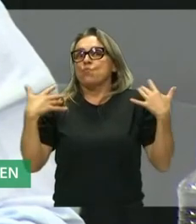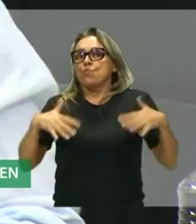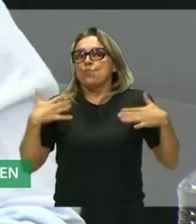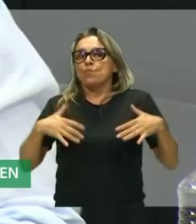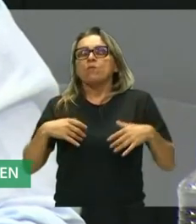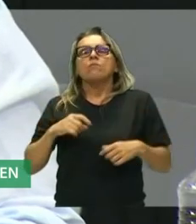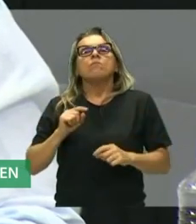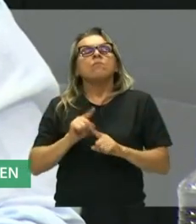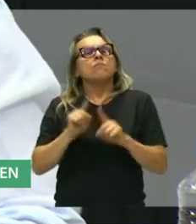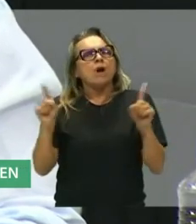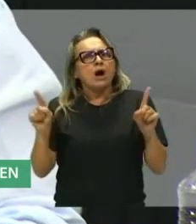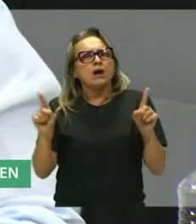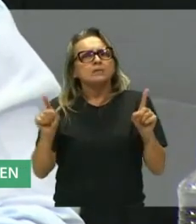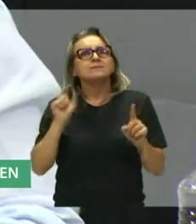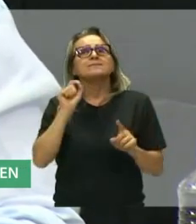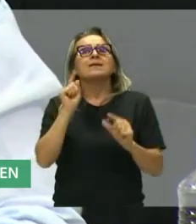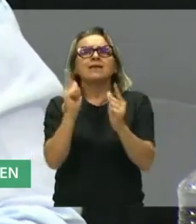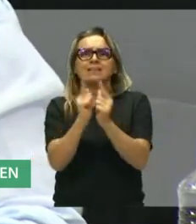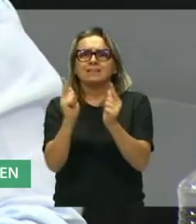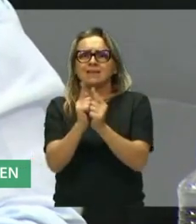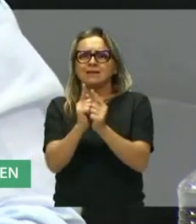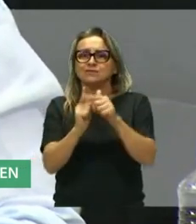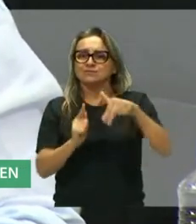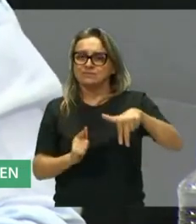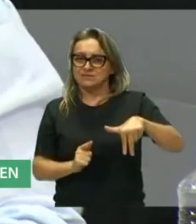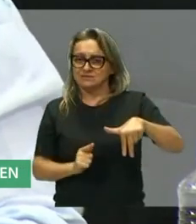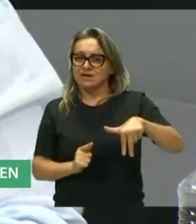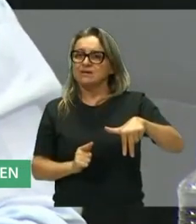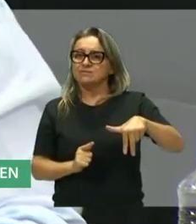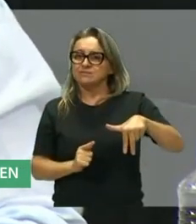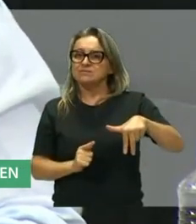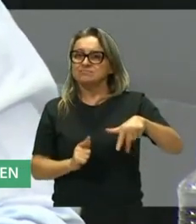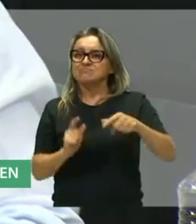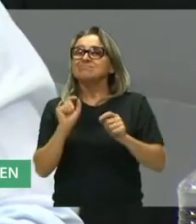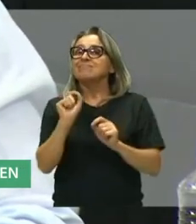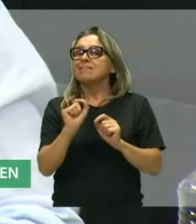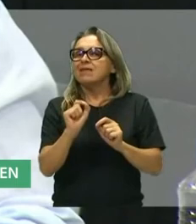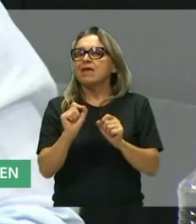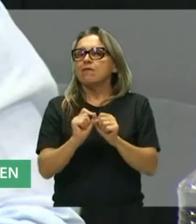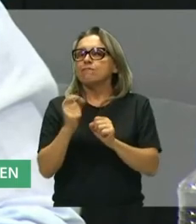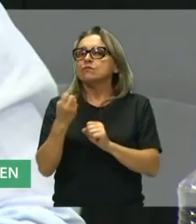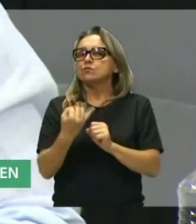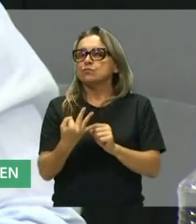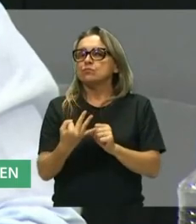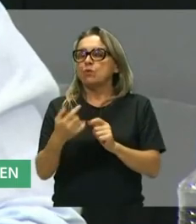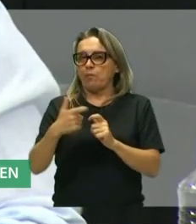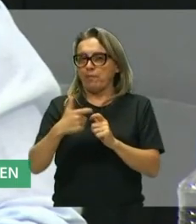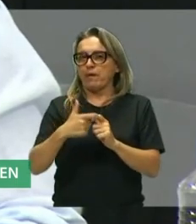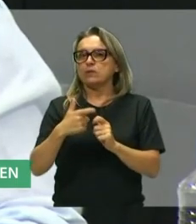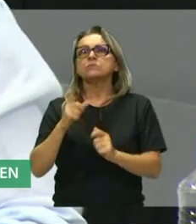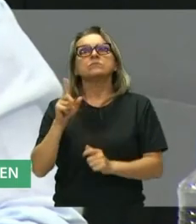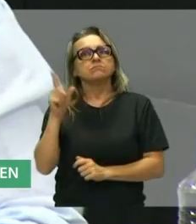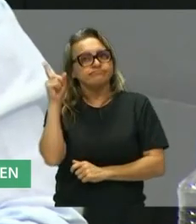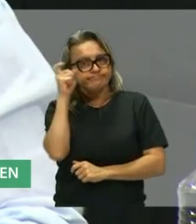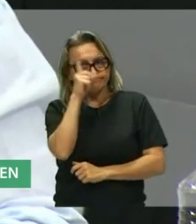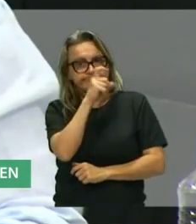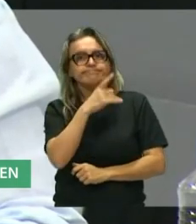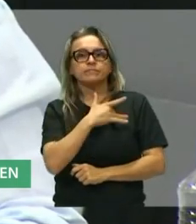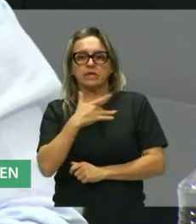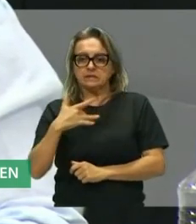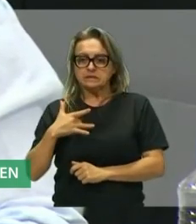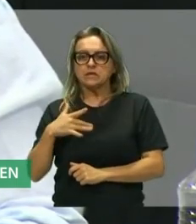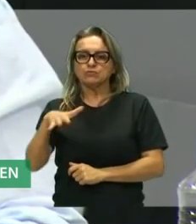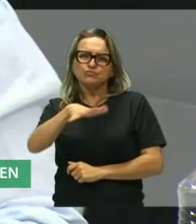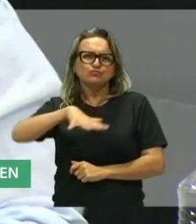pacientes, fazendo esse como vocês viram ali, esse número de atendimentos, é difícil. A saúde como um todo se torna um